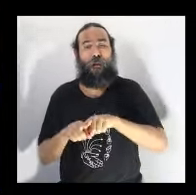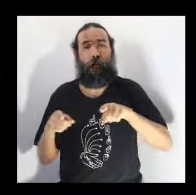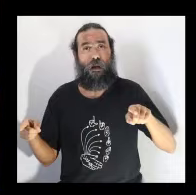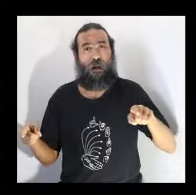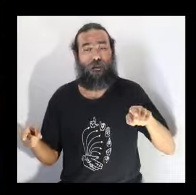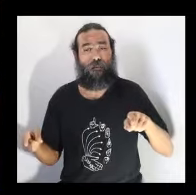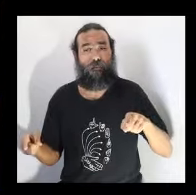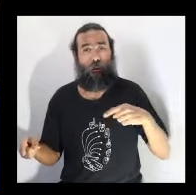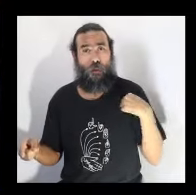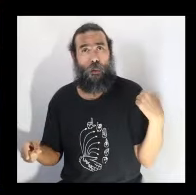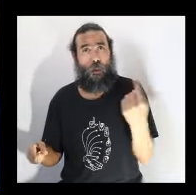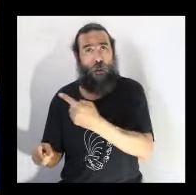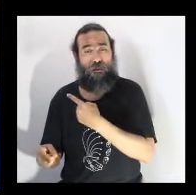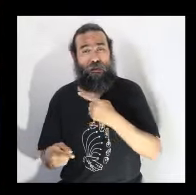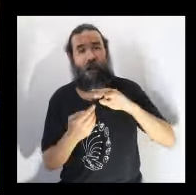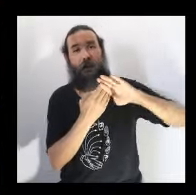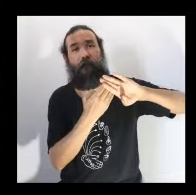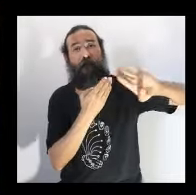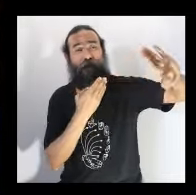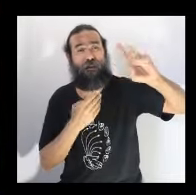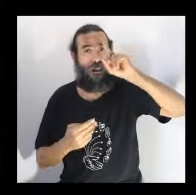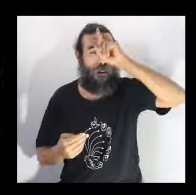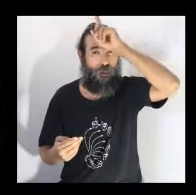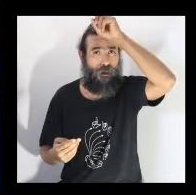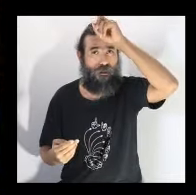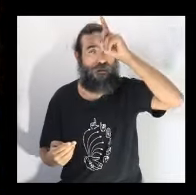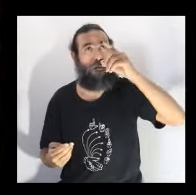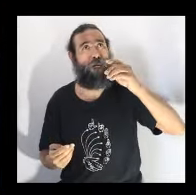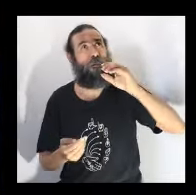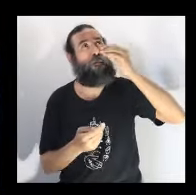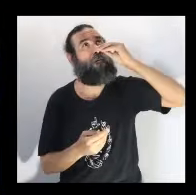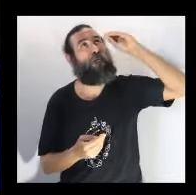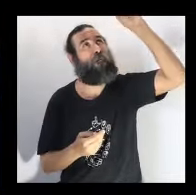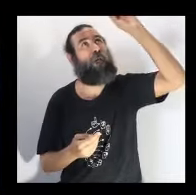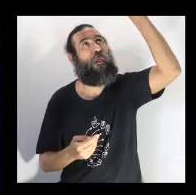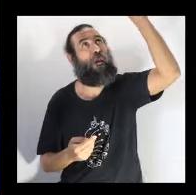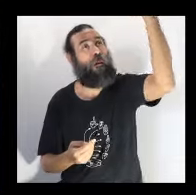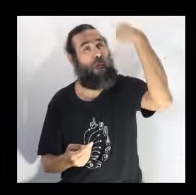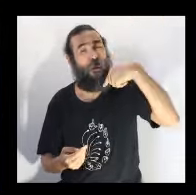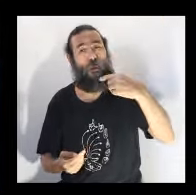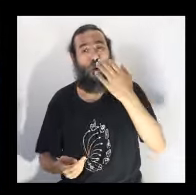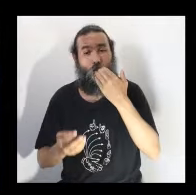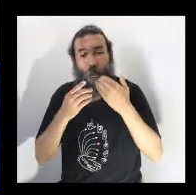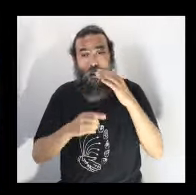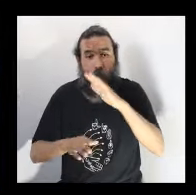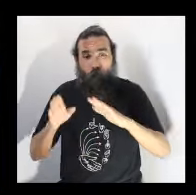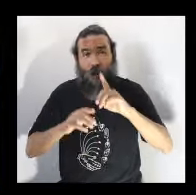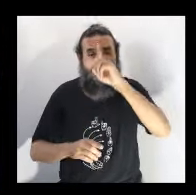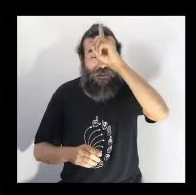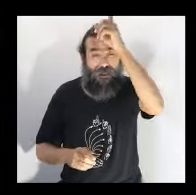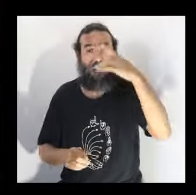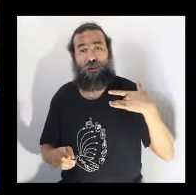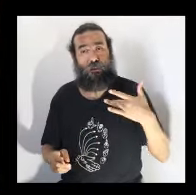porém a nossa procura perdemos a relação e as ordens do criador sobre alimentação pode esquecida